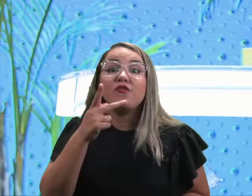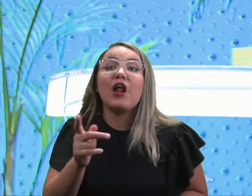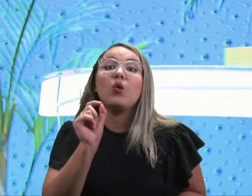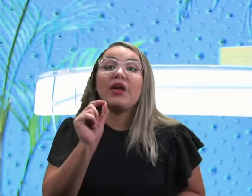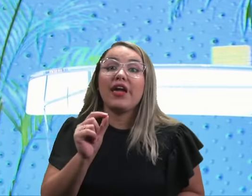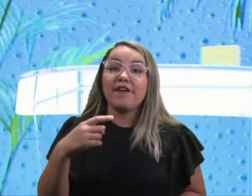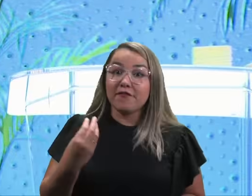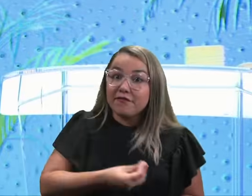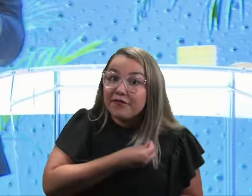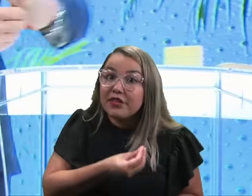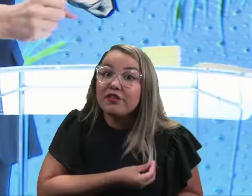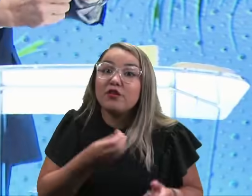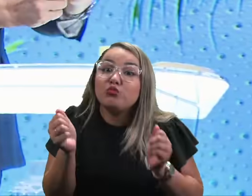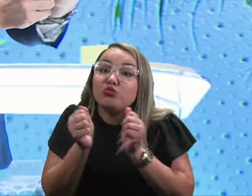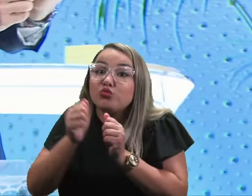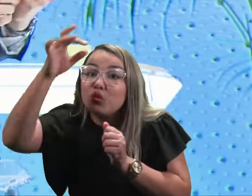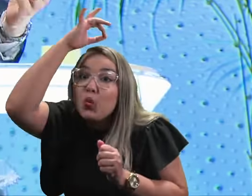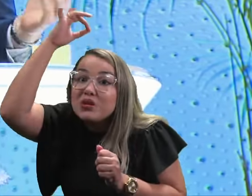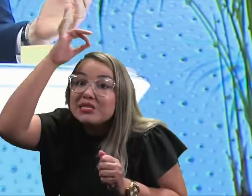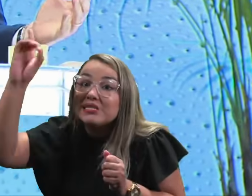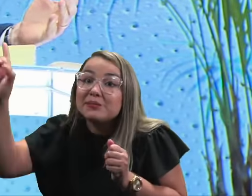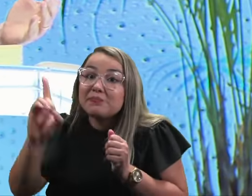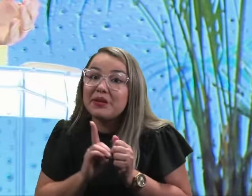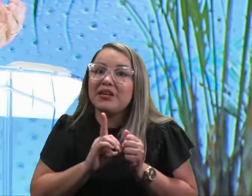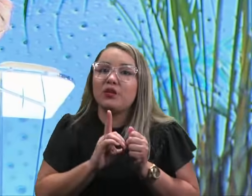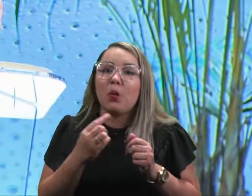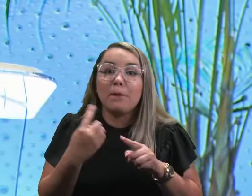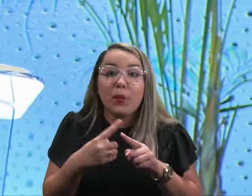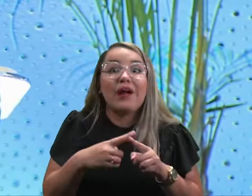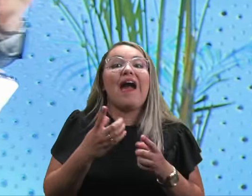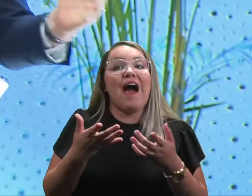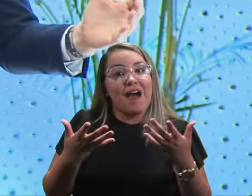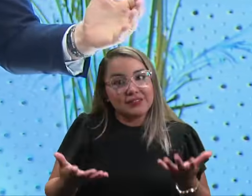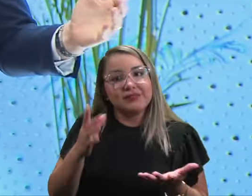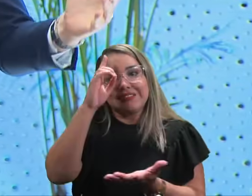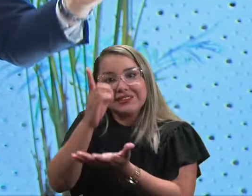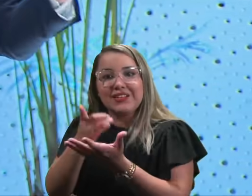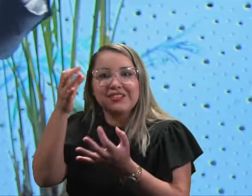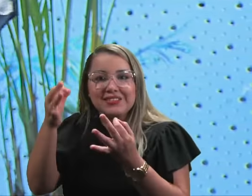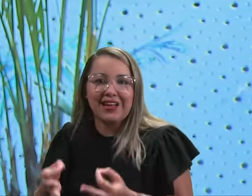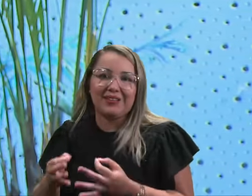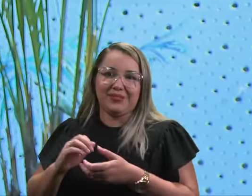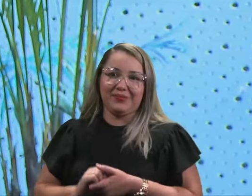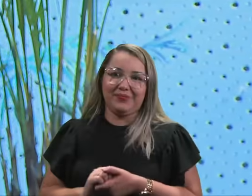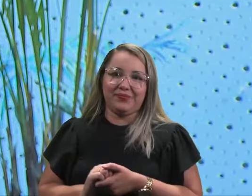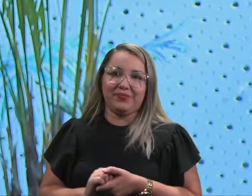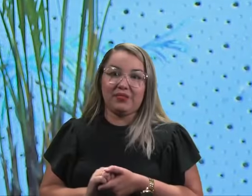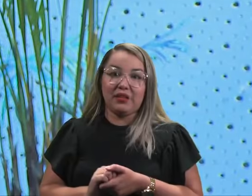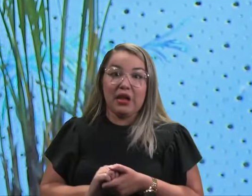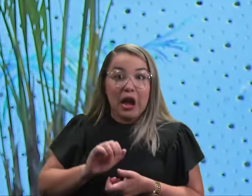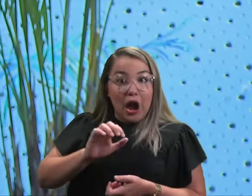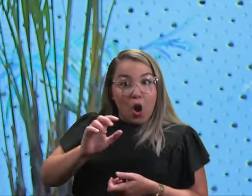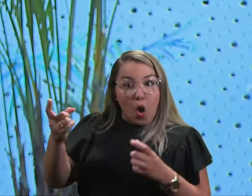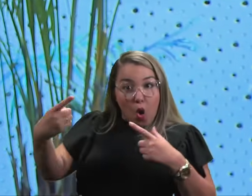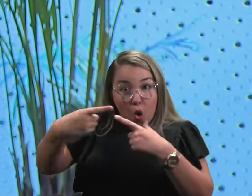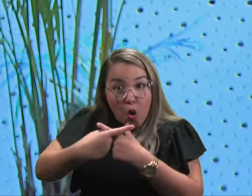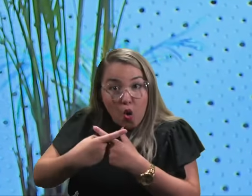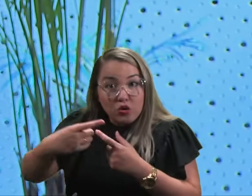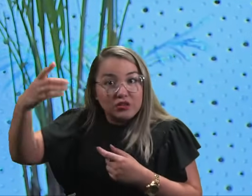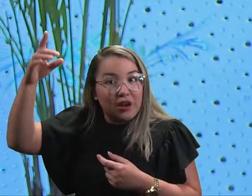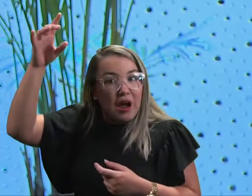da carne, e contra isso não há lei. O que Paulo está querendo dizer que contra isso não há